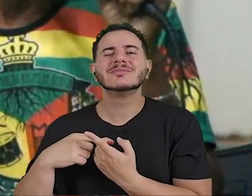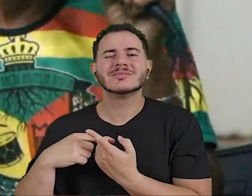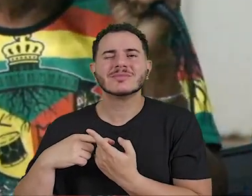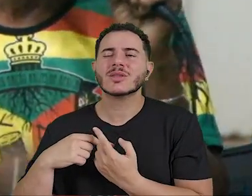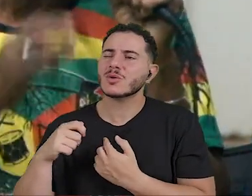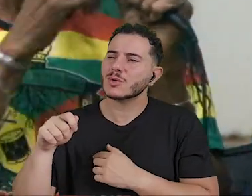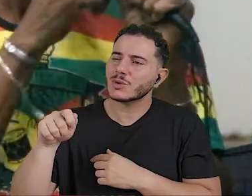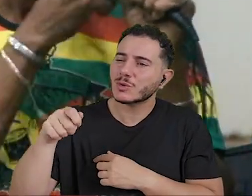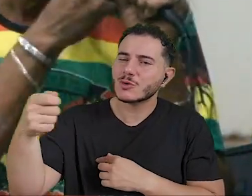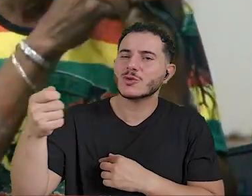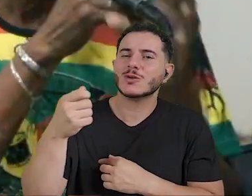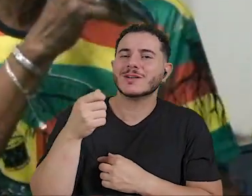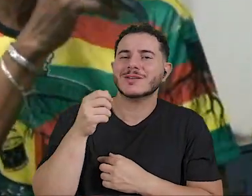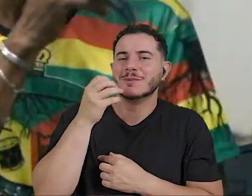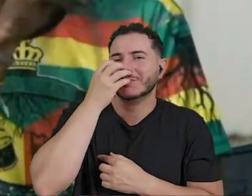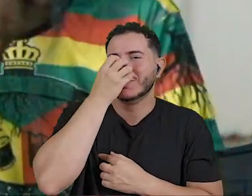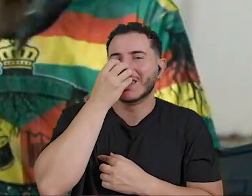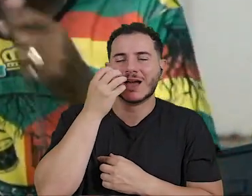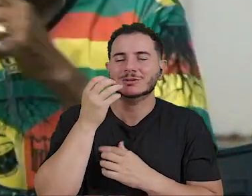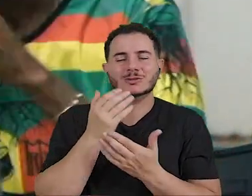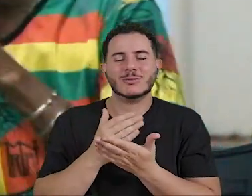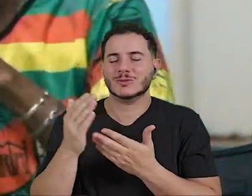Aquele palhaço endoidou.